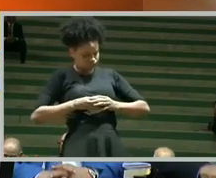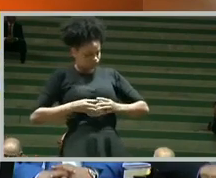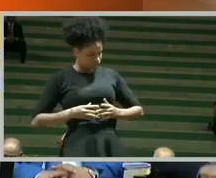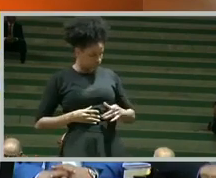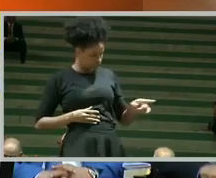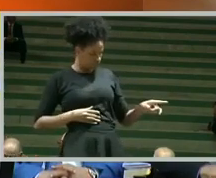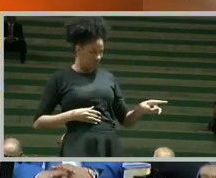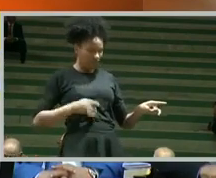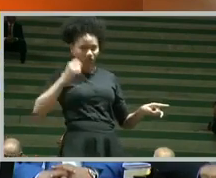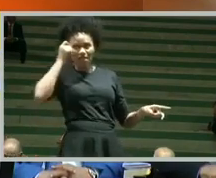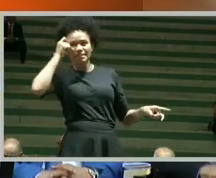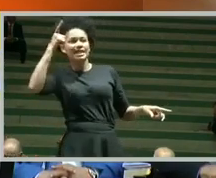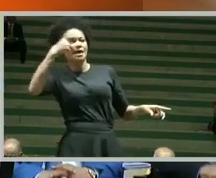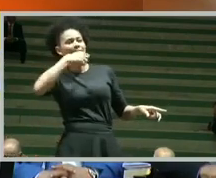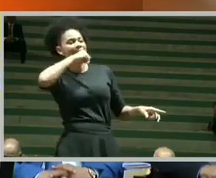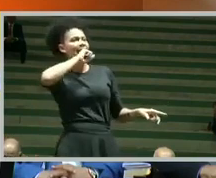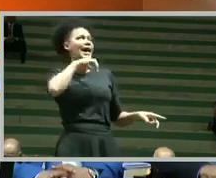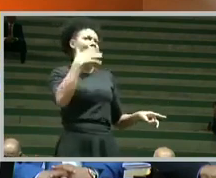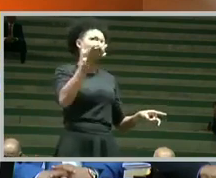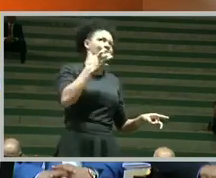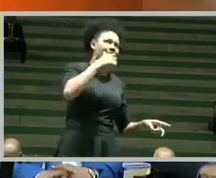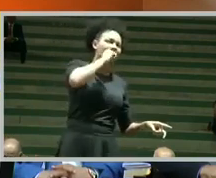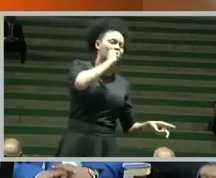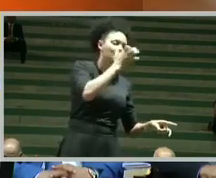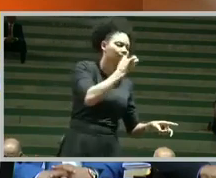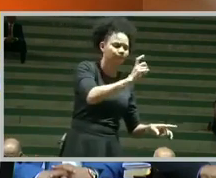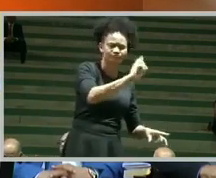Você não é ideia do teu pai.